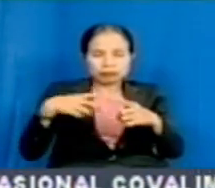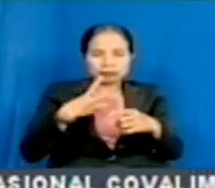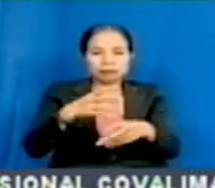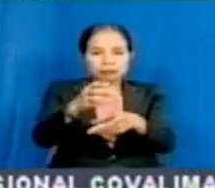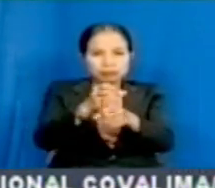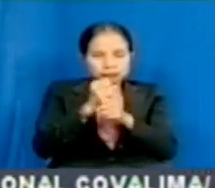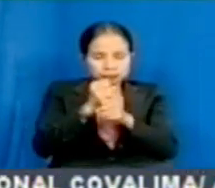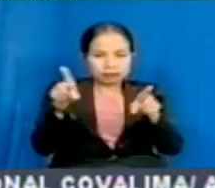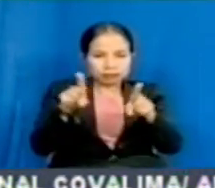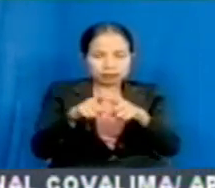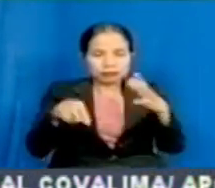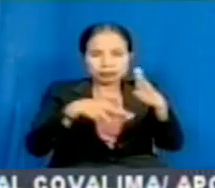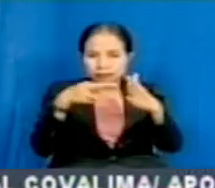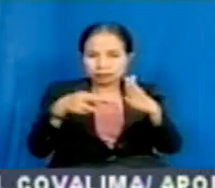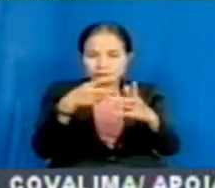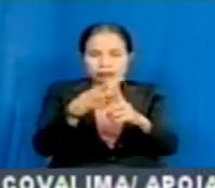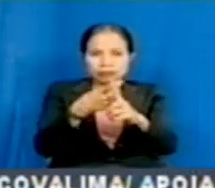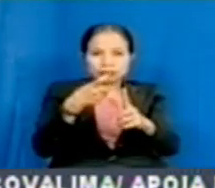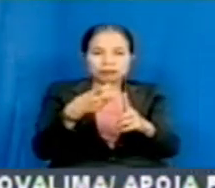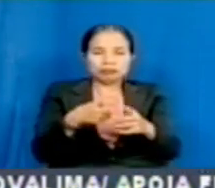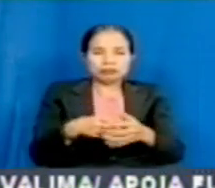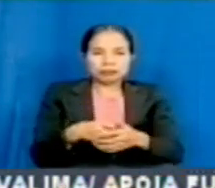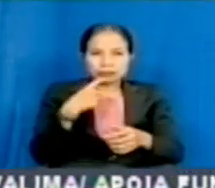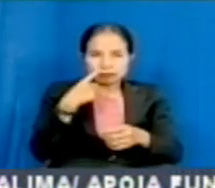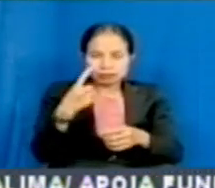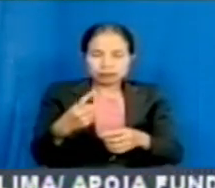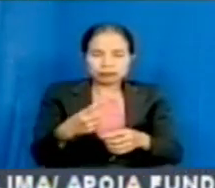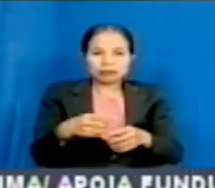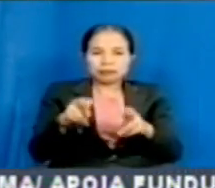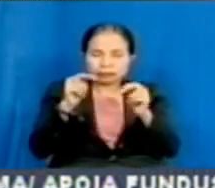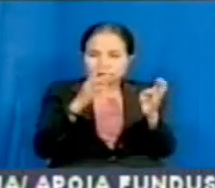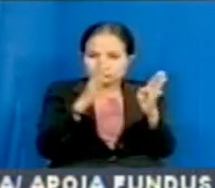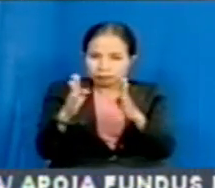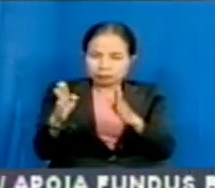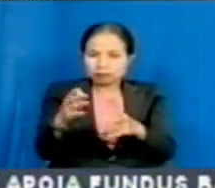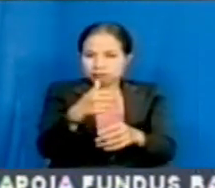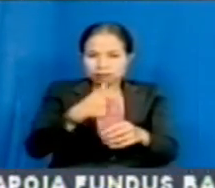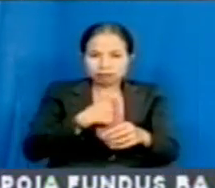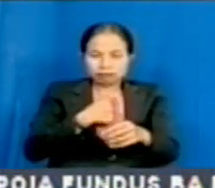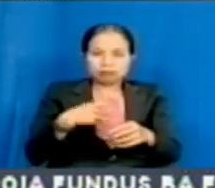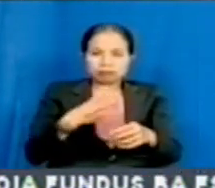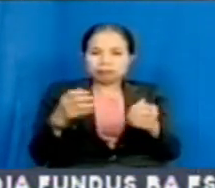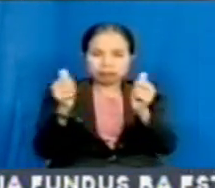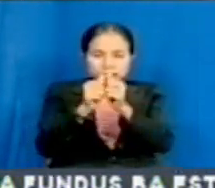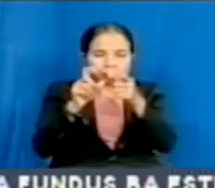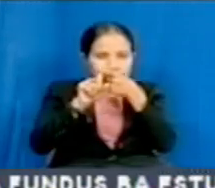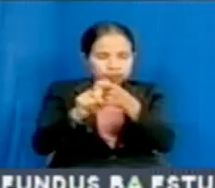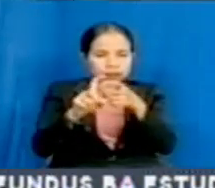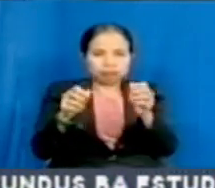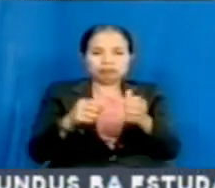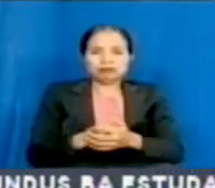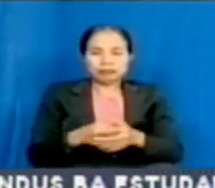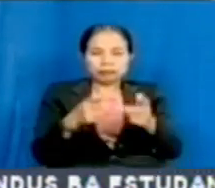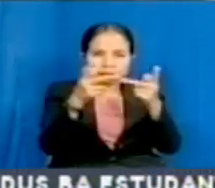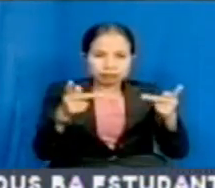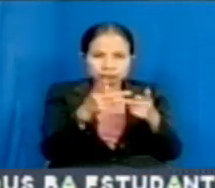simona, Hanessa orientação ida, husi parte ida, diang kata, imi tem que prepara ami nia, ne ami unidade tebes. Ne kada